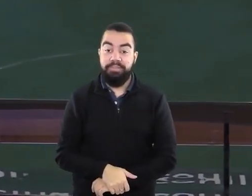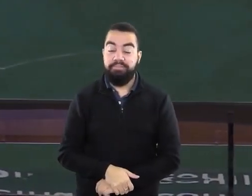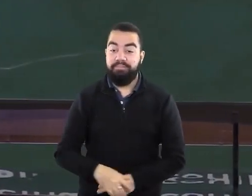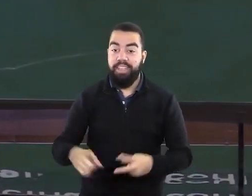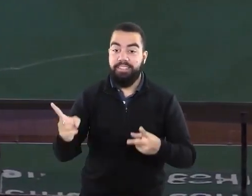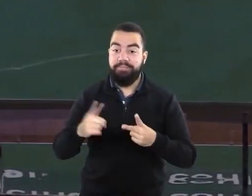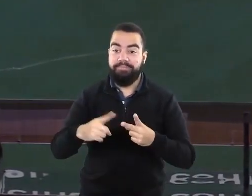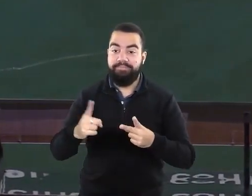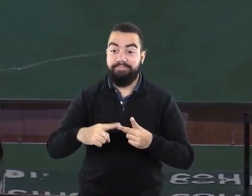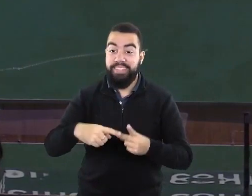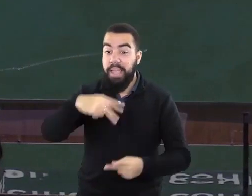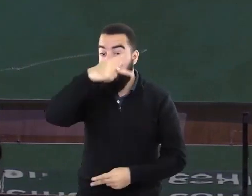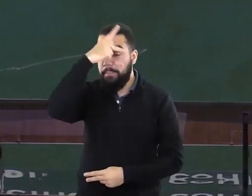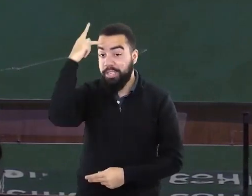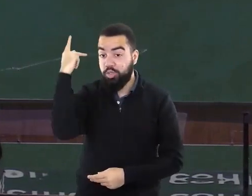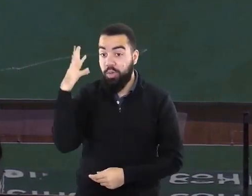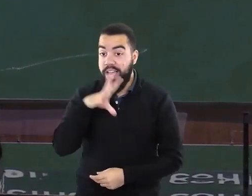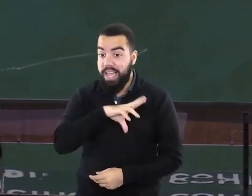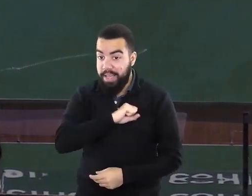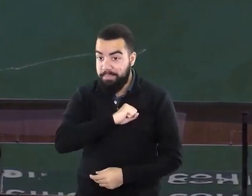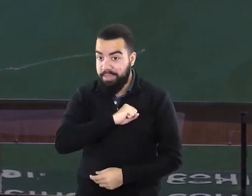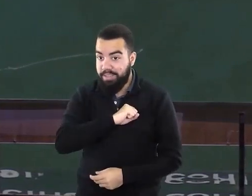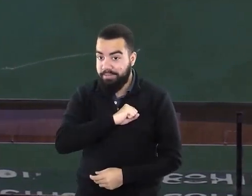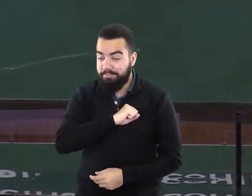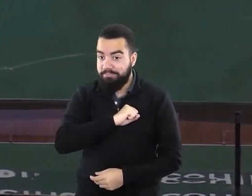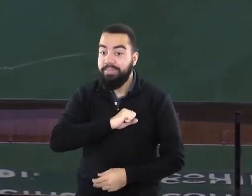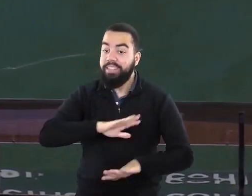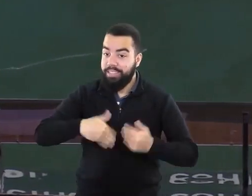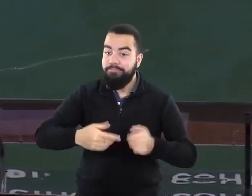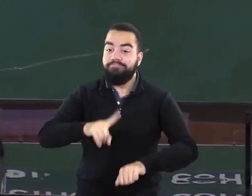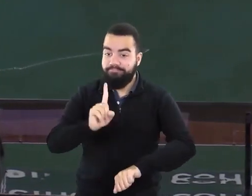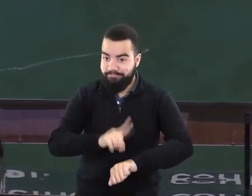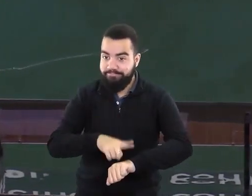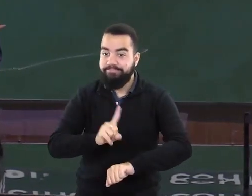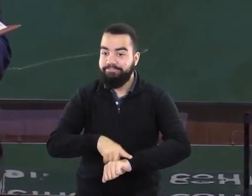Segundo, quem ama tem tempo para a pessoa amada.